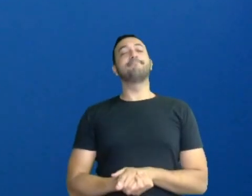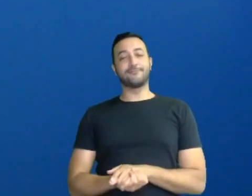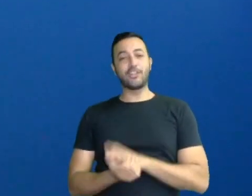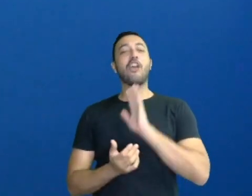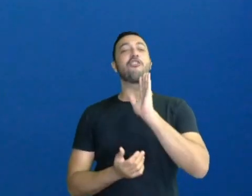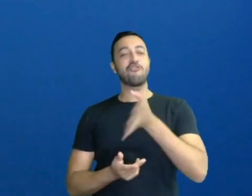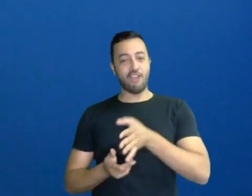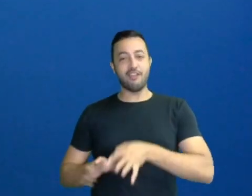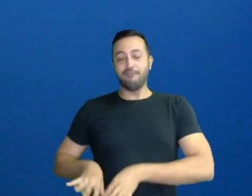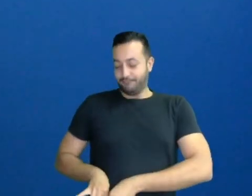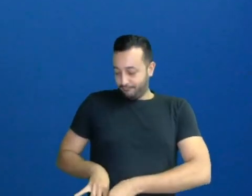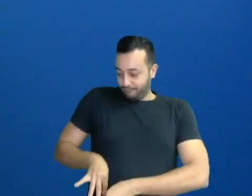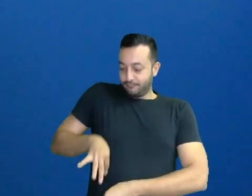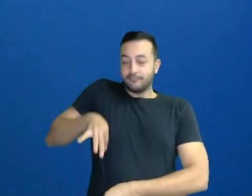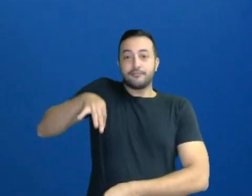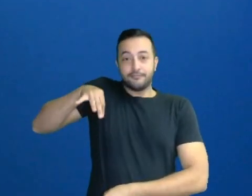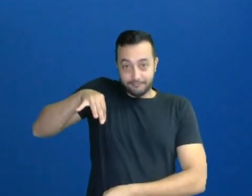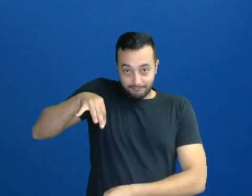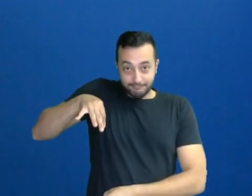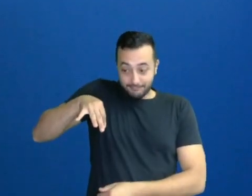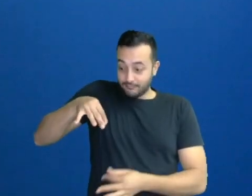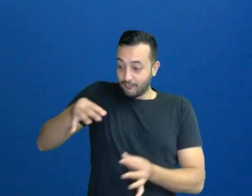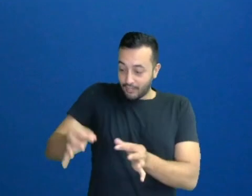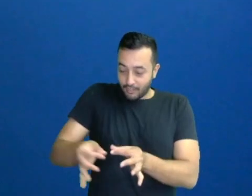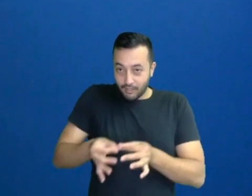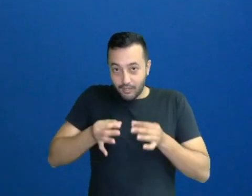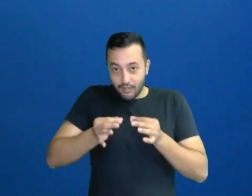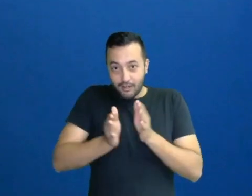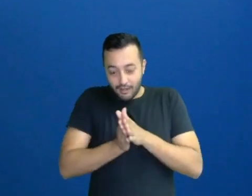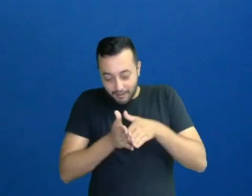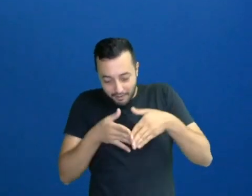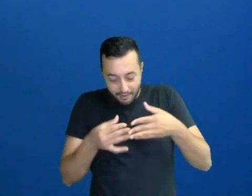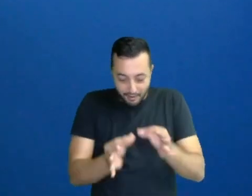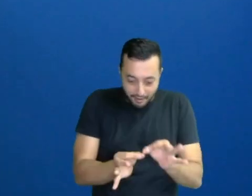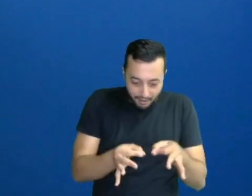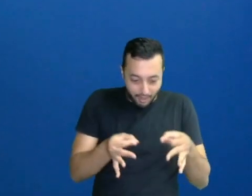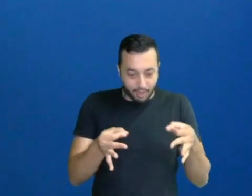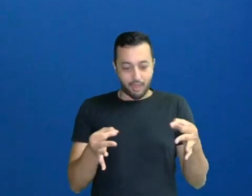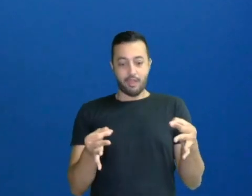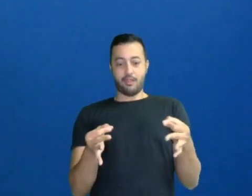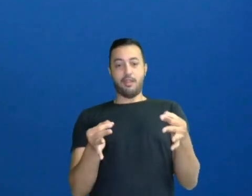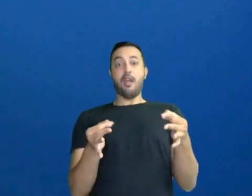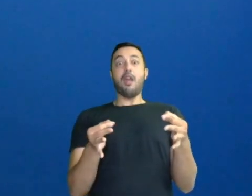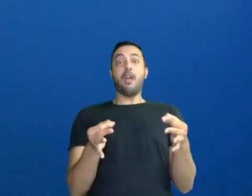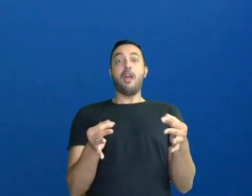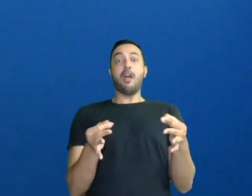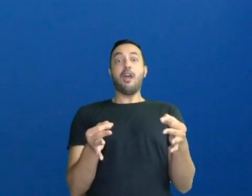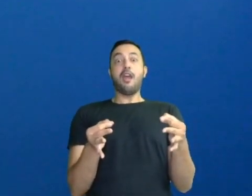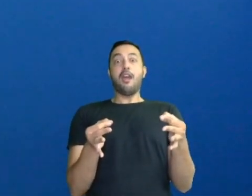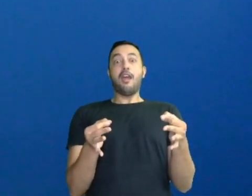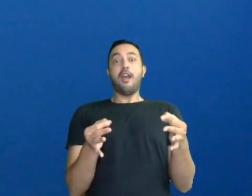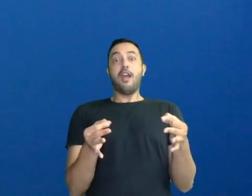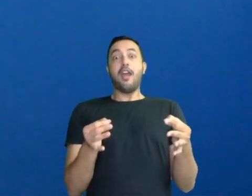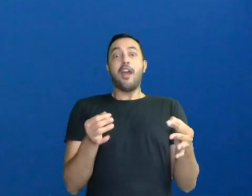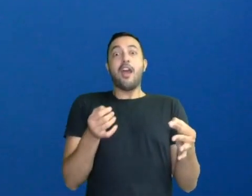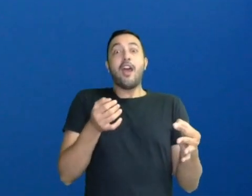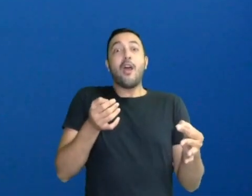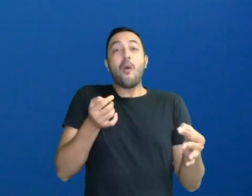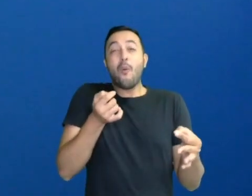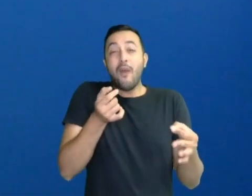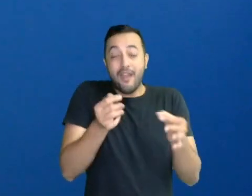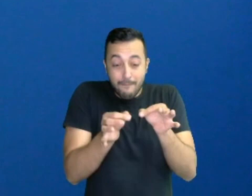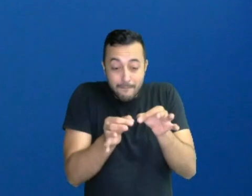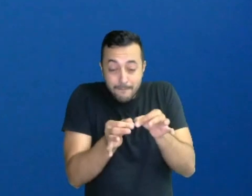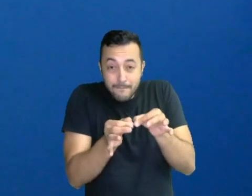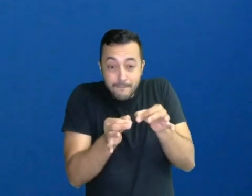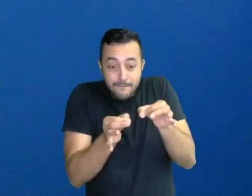isso que ele fecha ele colocou a mão no bolso para tirar o bilhete e quando ele tirou o bilhete que ele ia